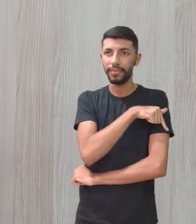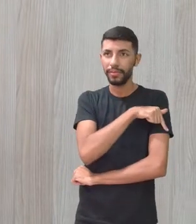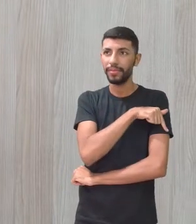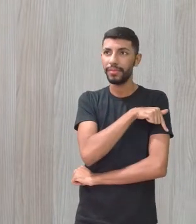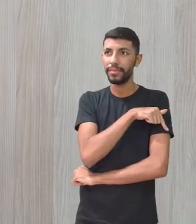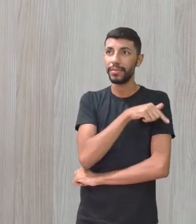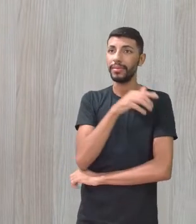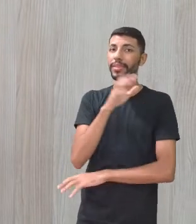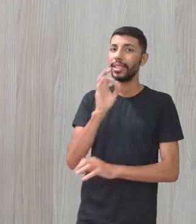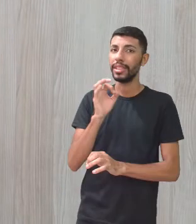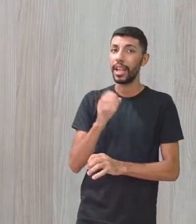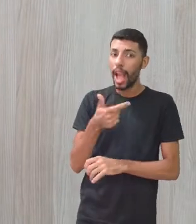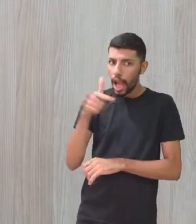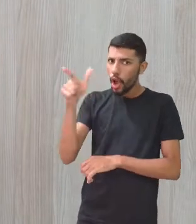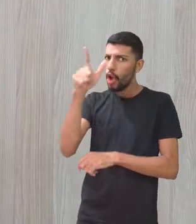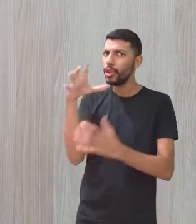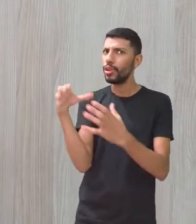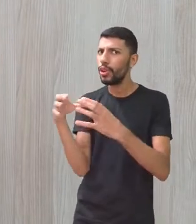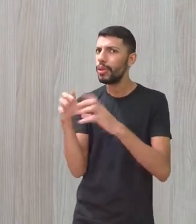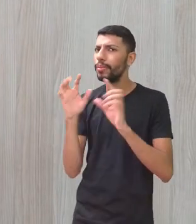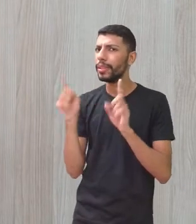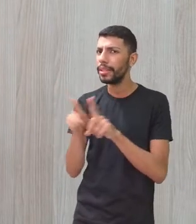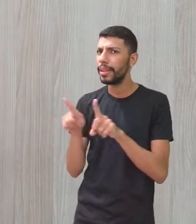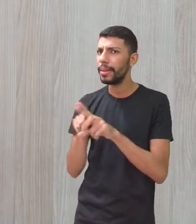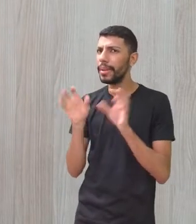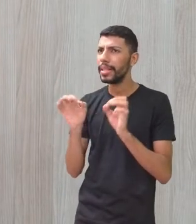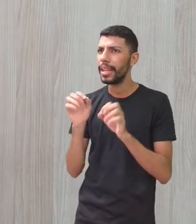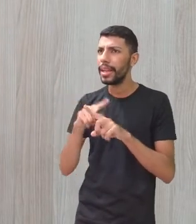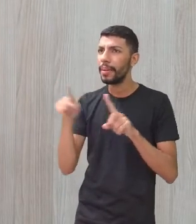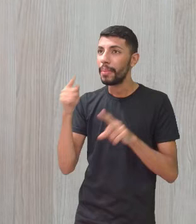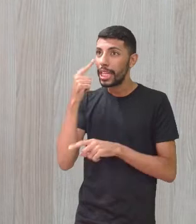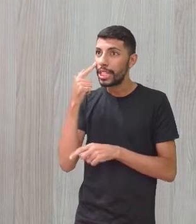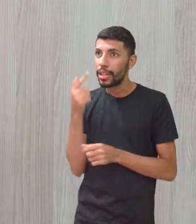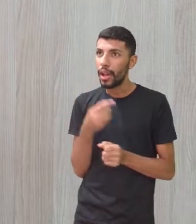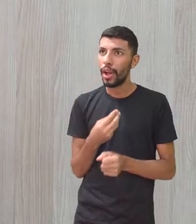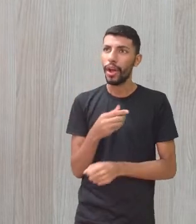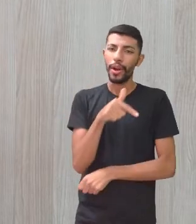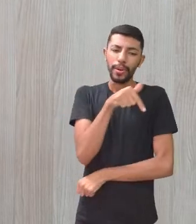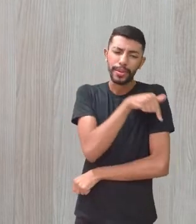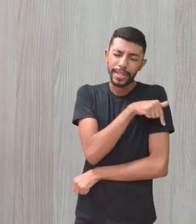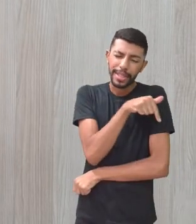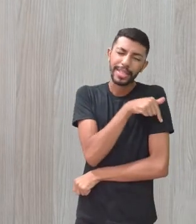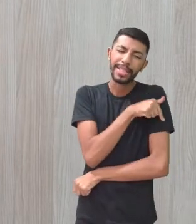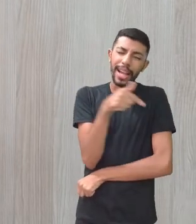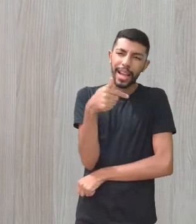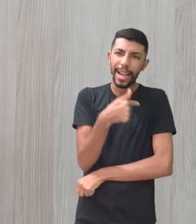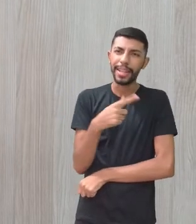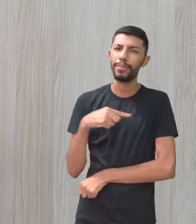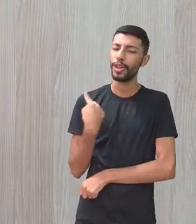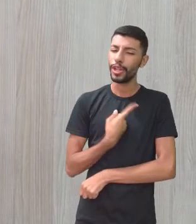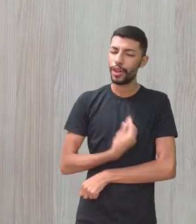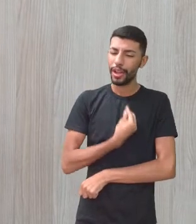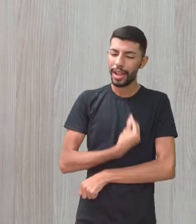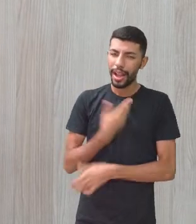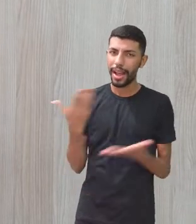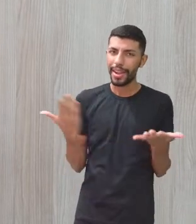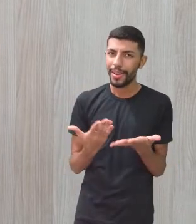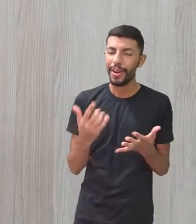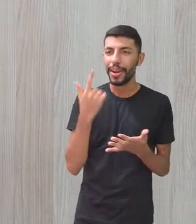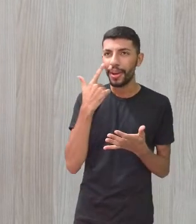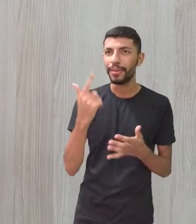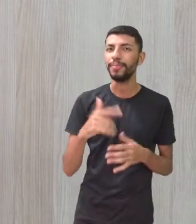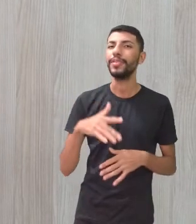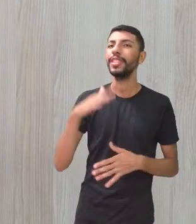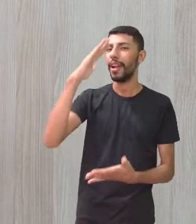outras turmas, mas vamos puxar um pouquinho da sardinha para o 7º ano agora, né, Viviane? Então, eu